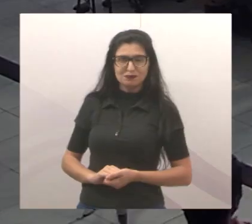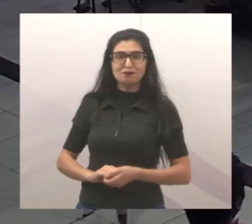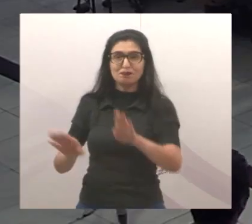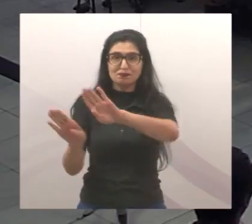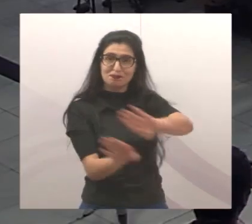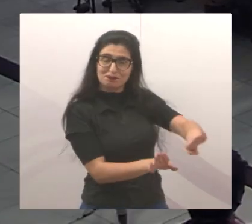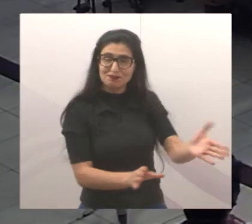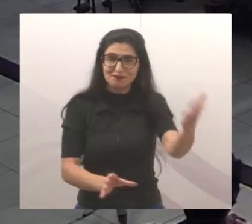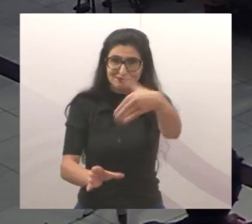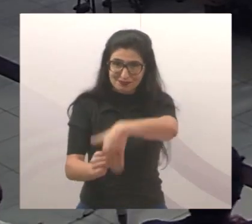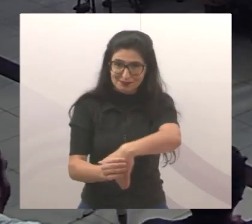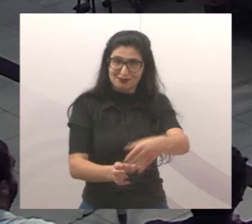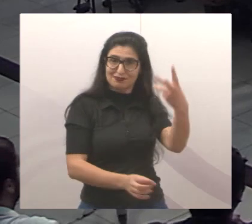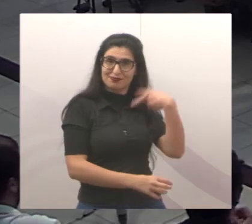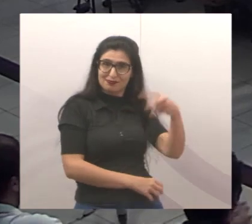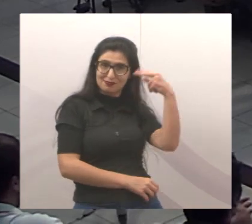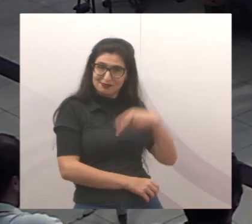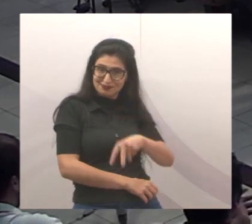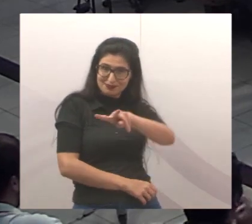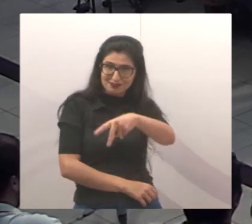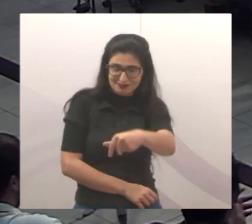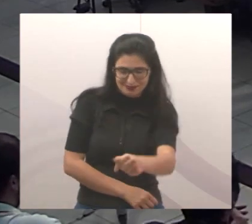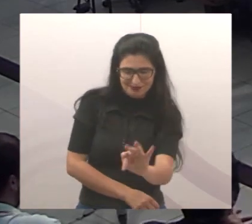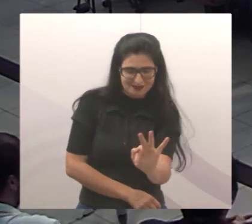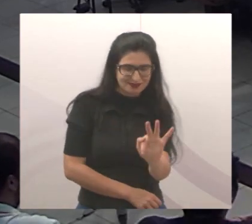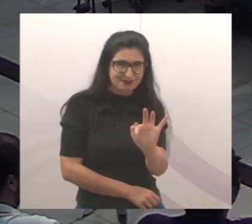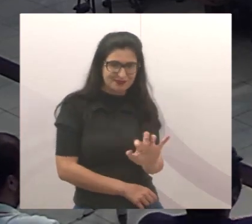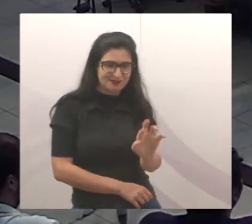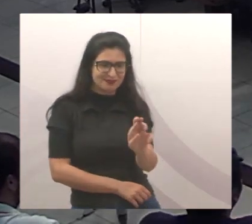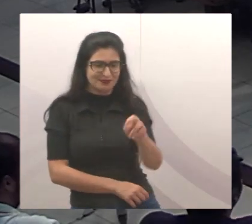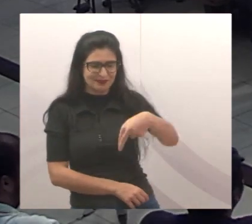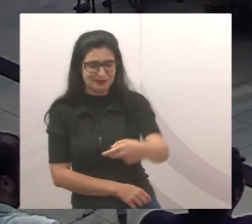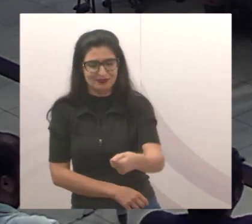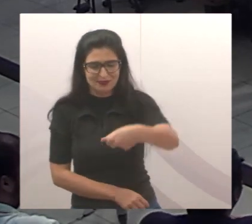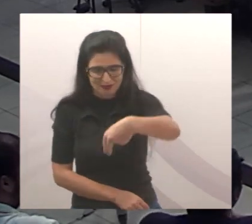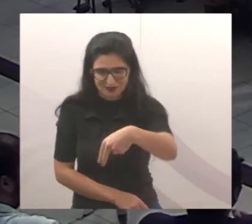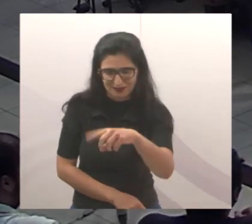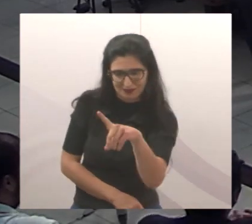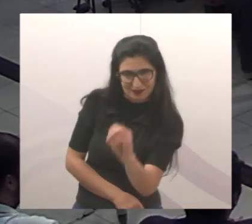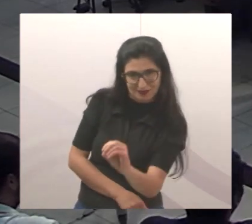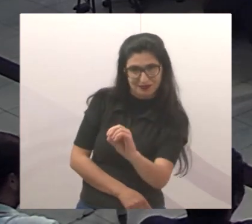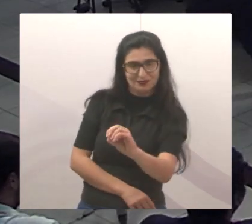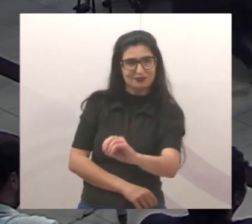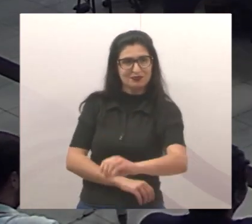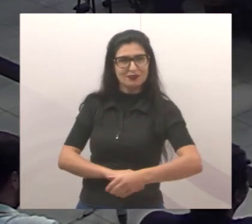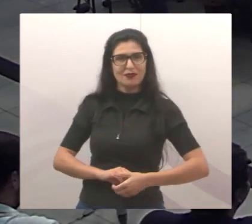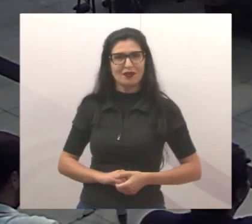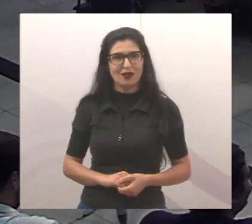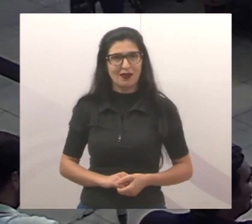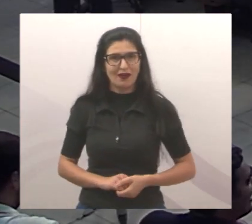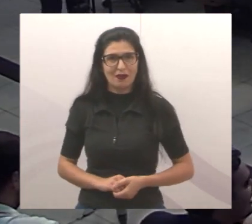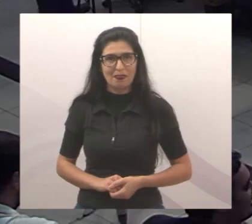Como vota o vereador Fernando da Ótica Original?